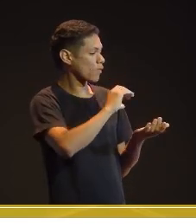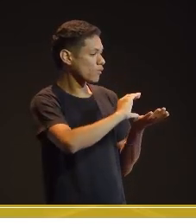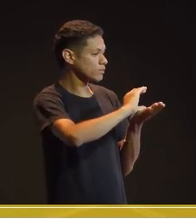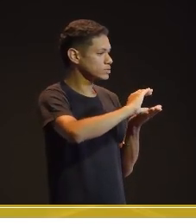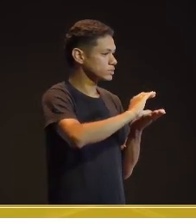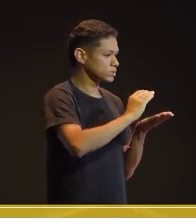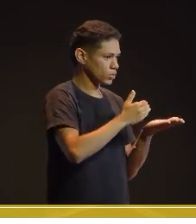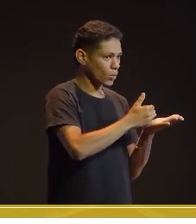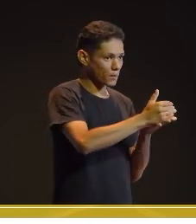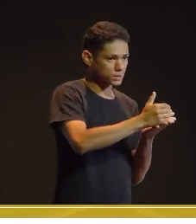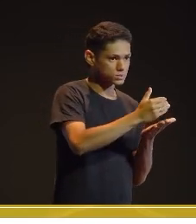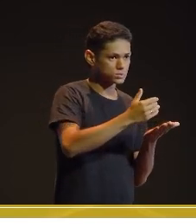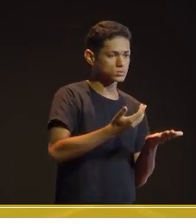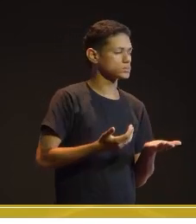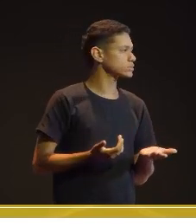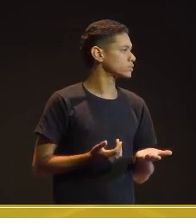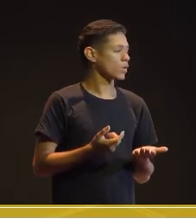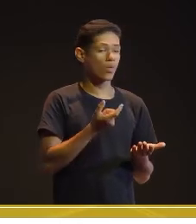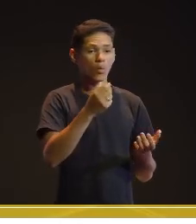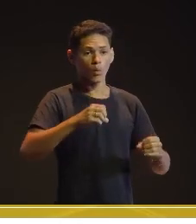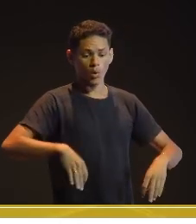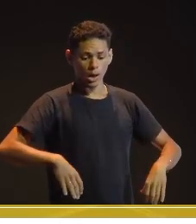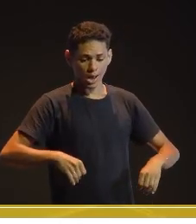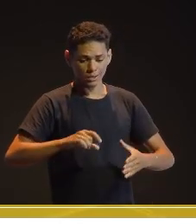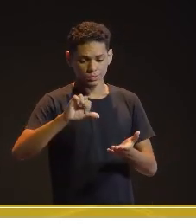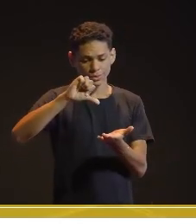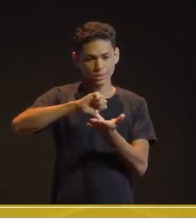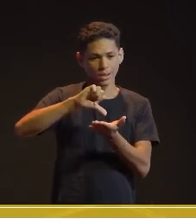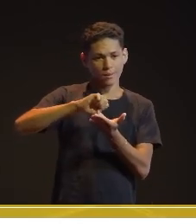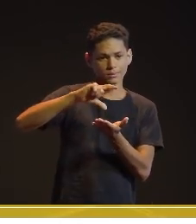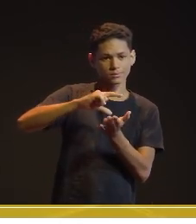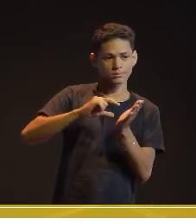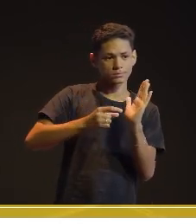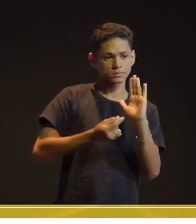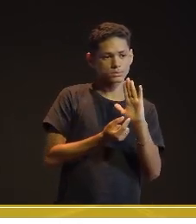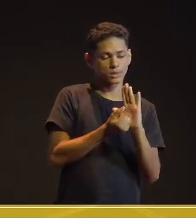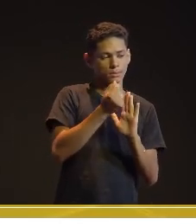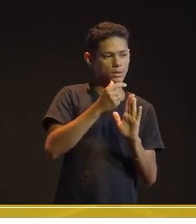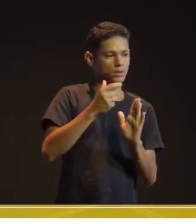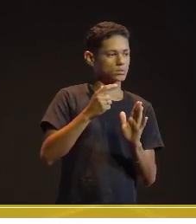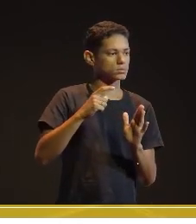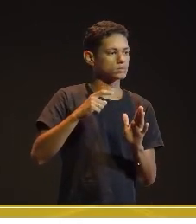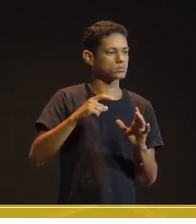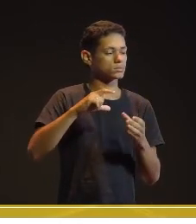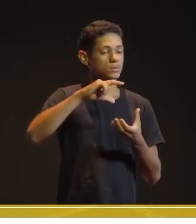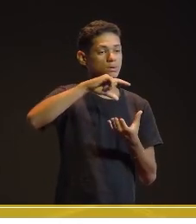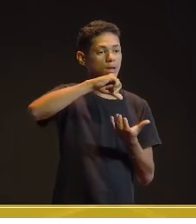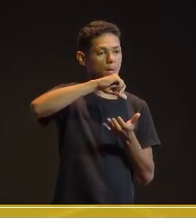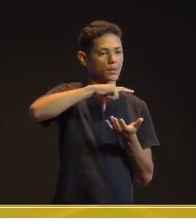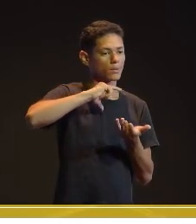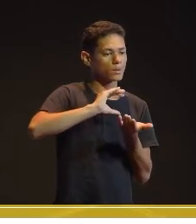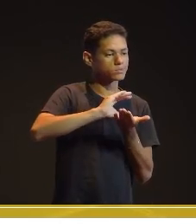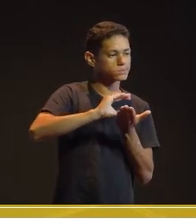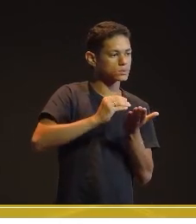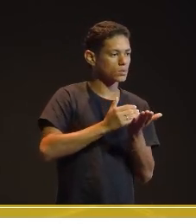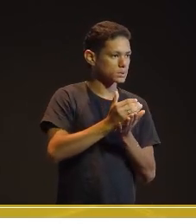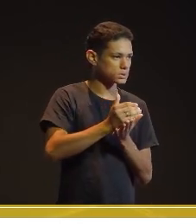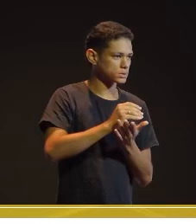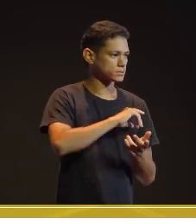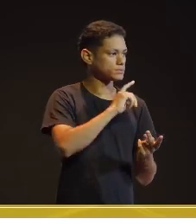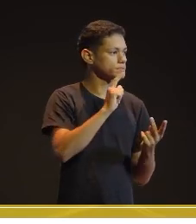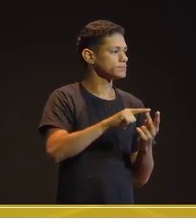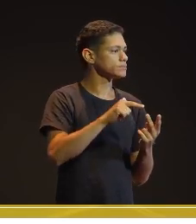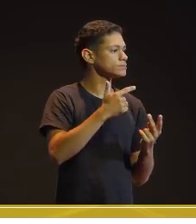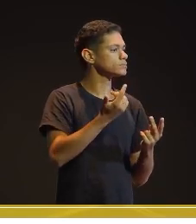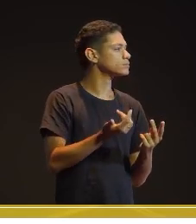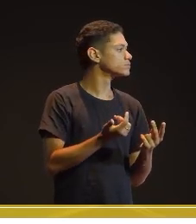investimento inicial, qual é o gasto de capital que eu tenho para construir a minha usina, perfeito? E no Brasil, qual